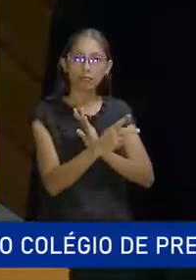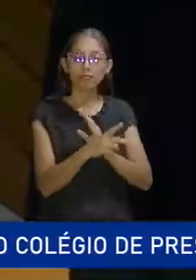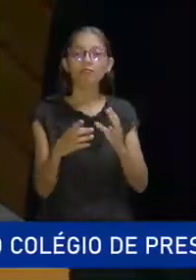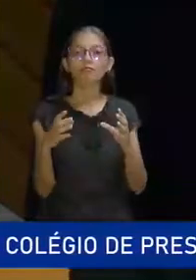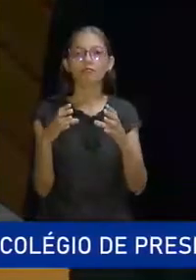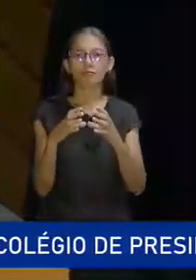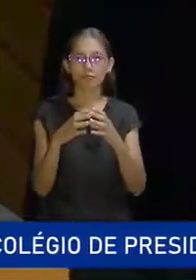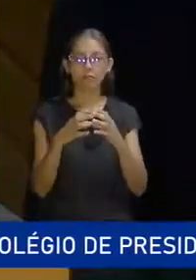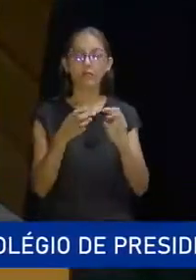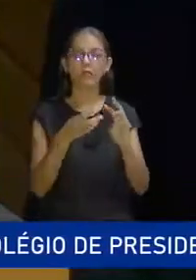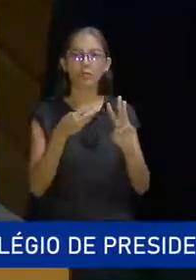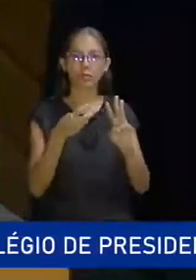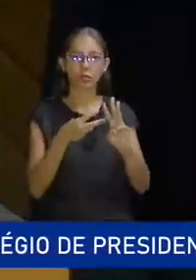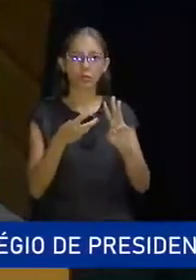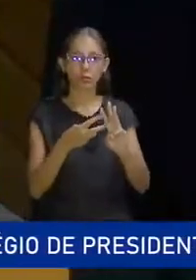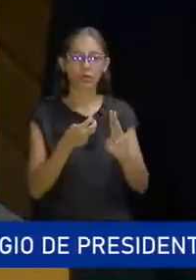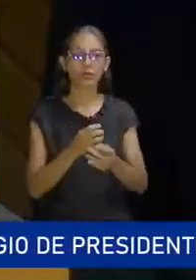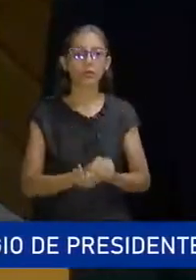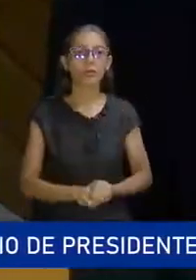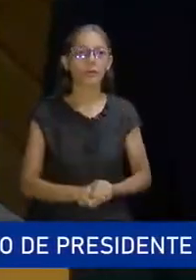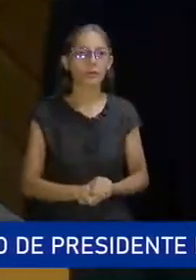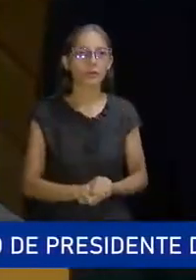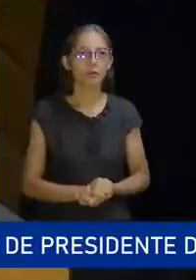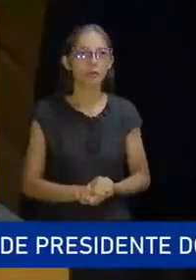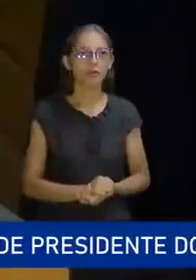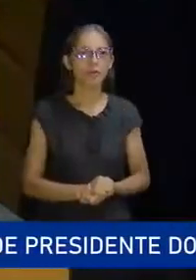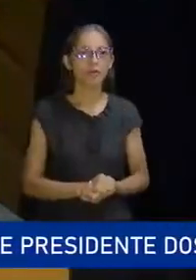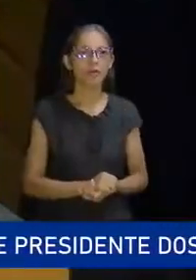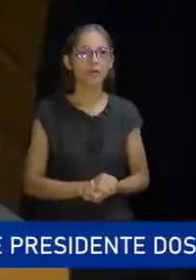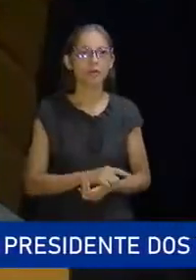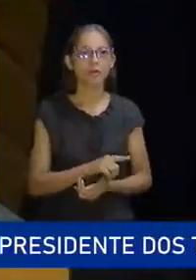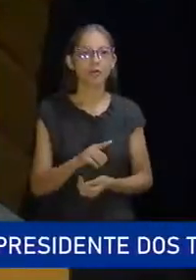autoridades aqui presentes.